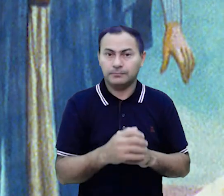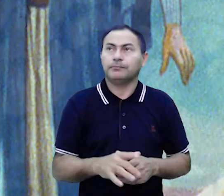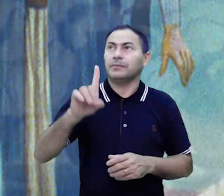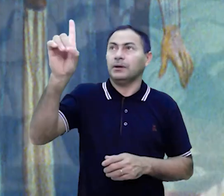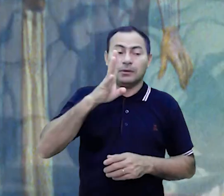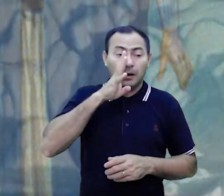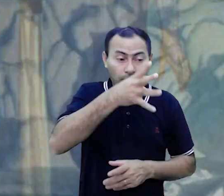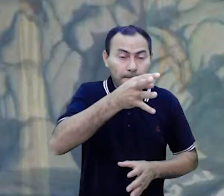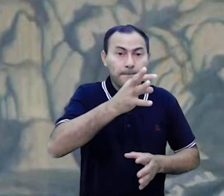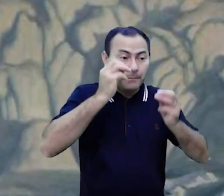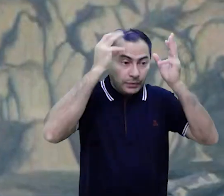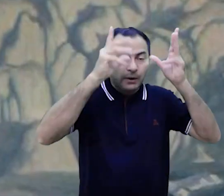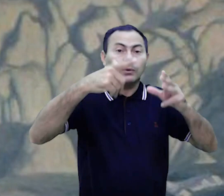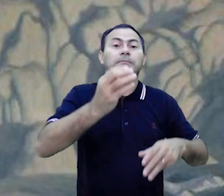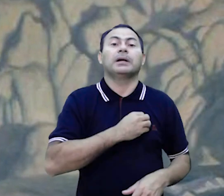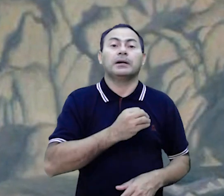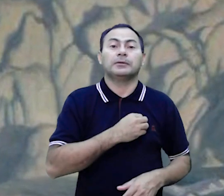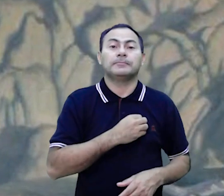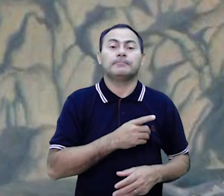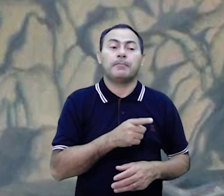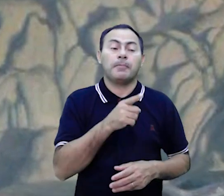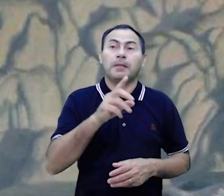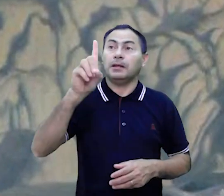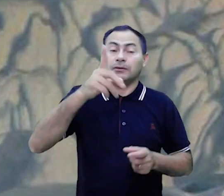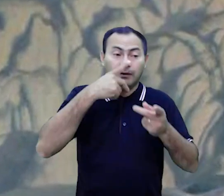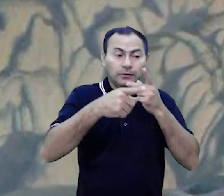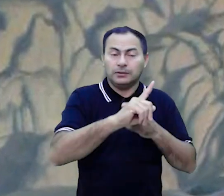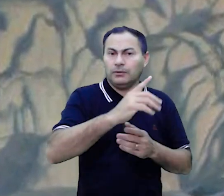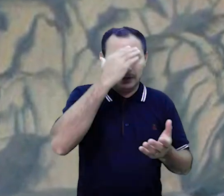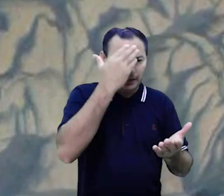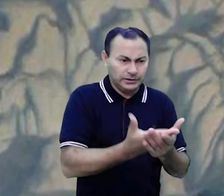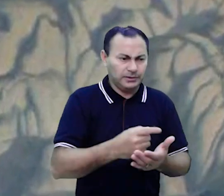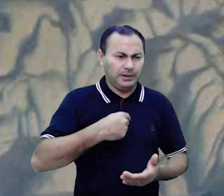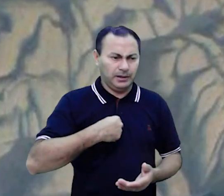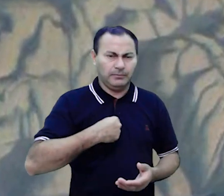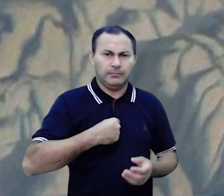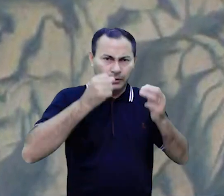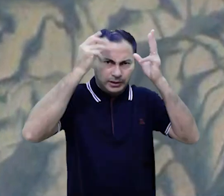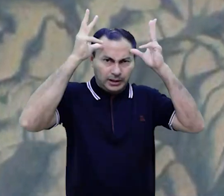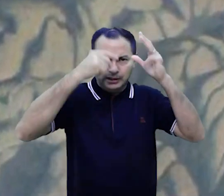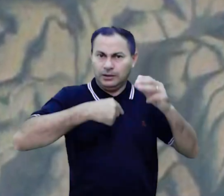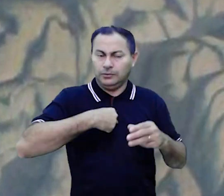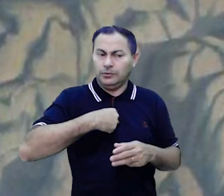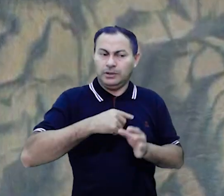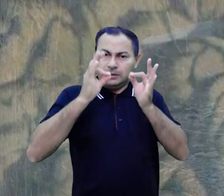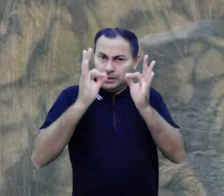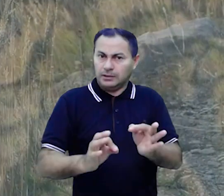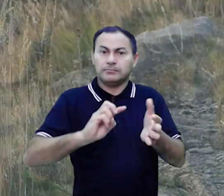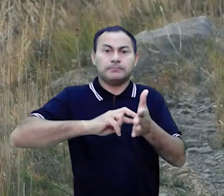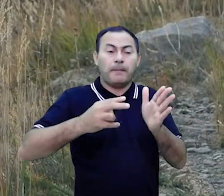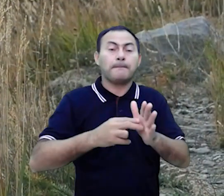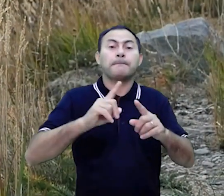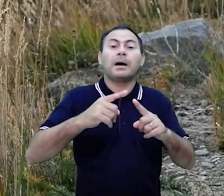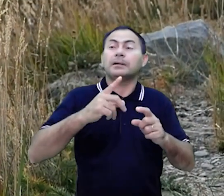bravo. Deus acusou Moisés de outro pecado. Ele disse: não crestes em mim. Eu não estou bem